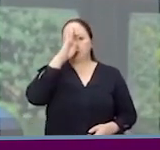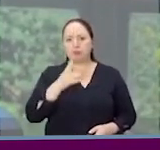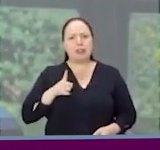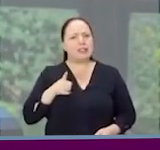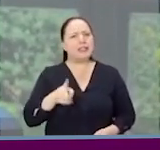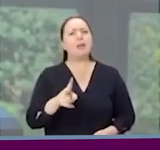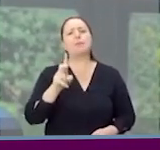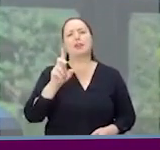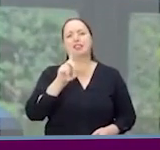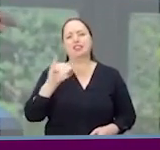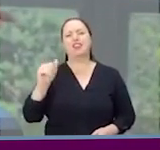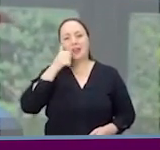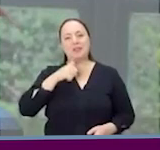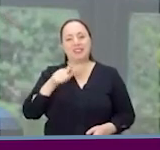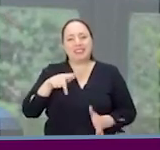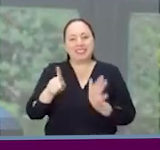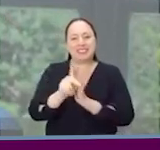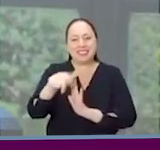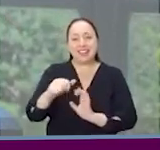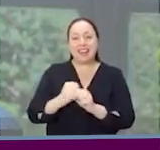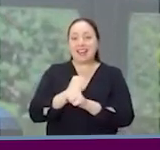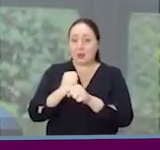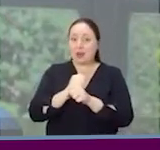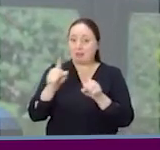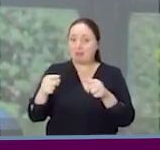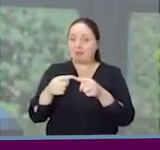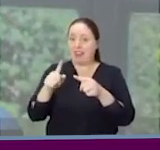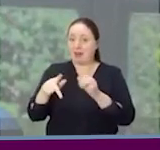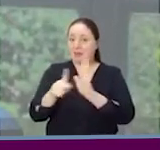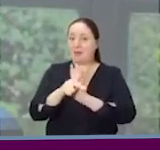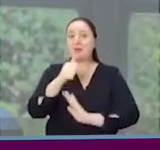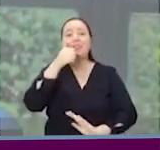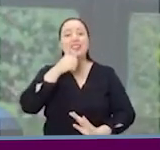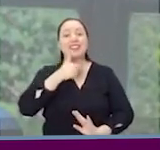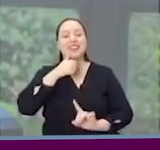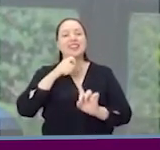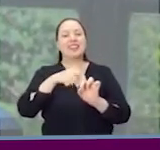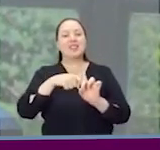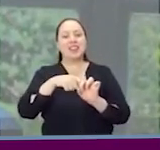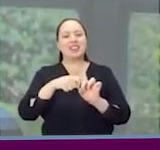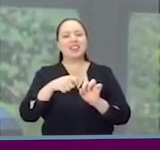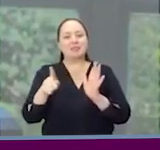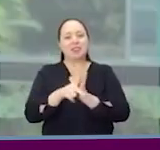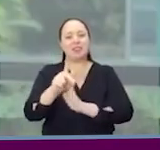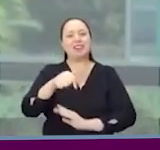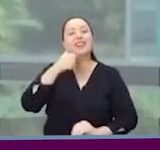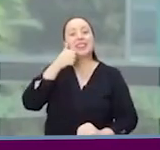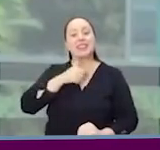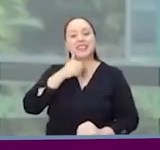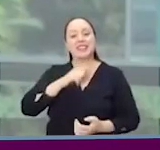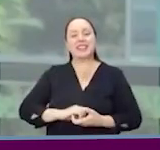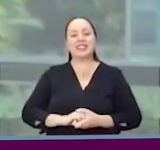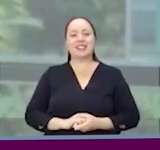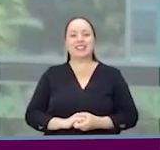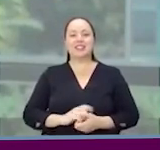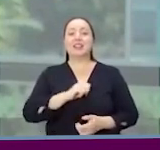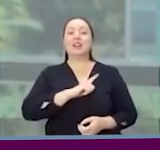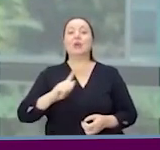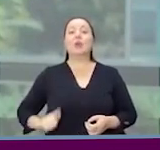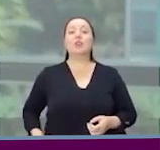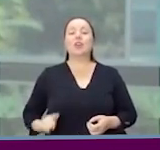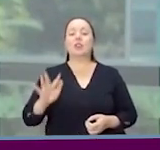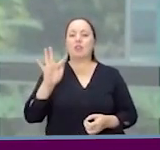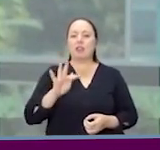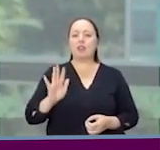todos os dias são dias das mulheres. Todo ano é o ano da mulher, todo mês é o mês da mulher. O governo federal